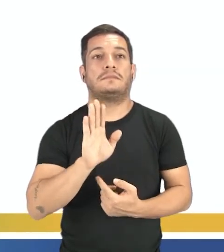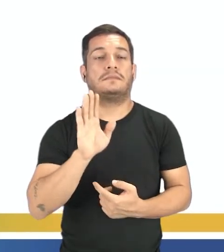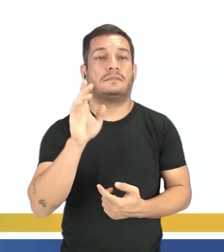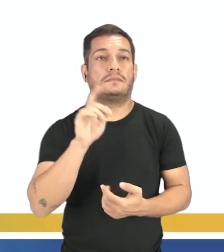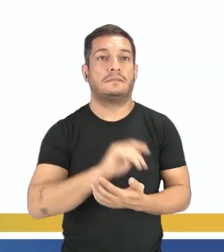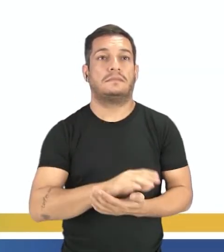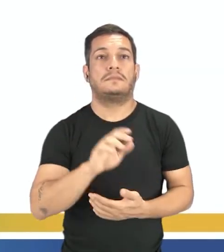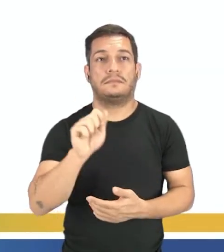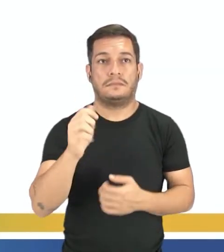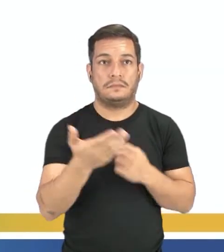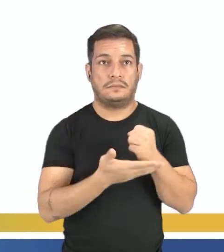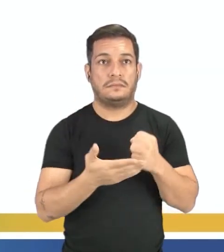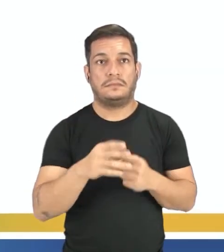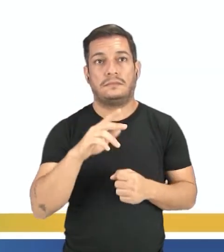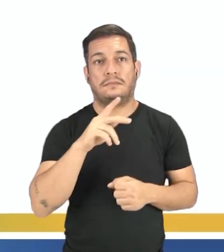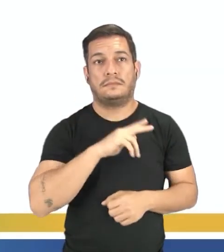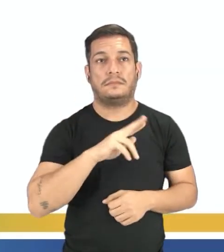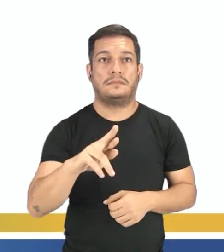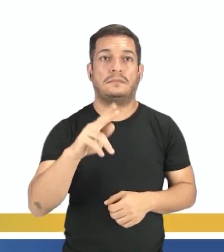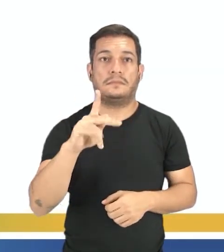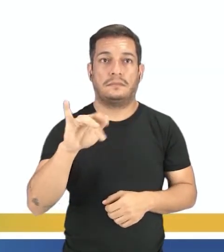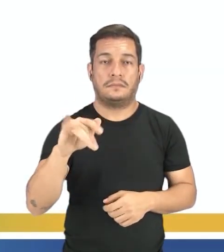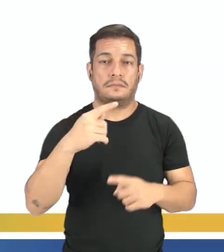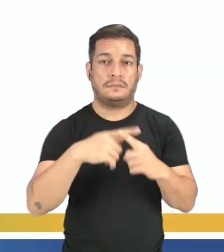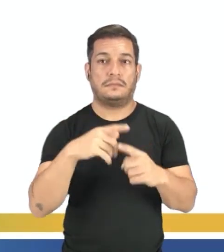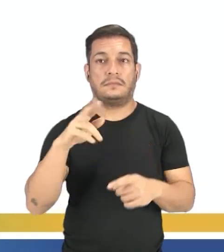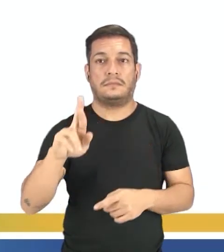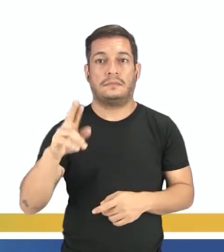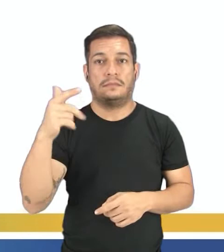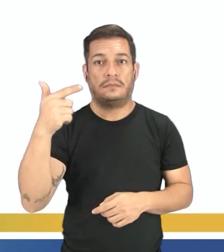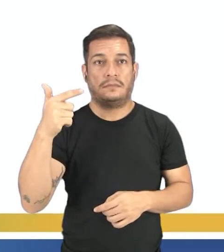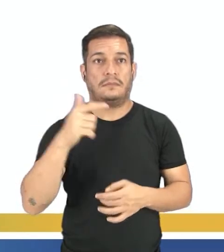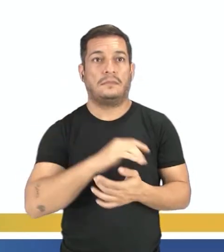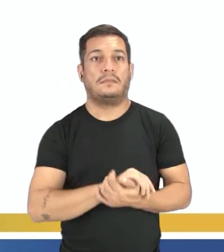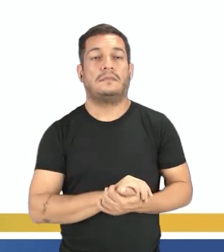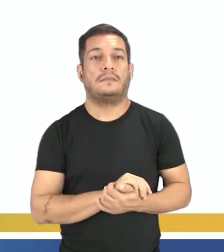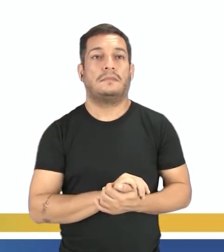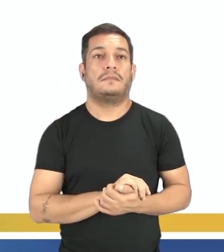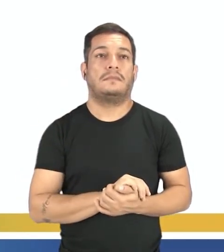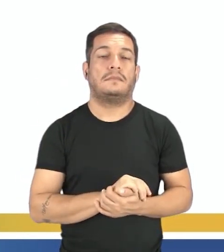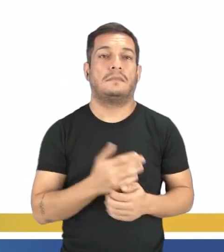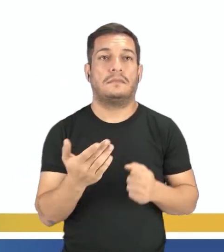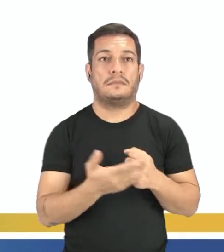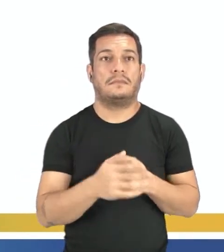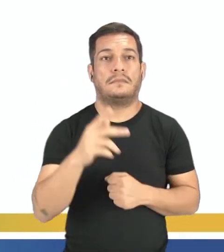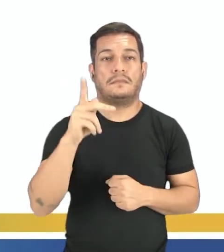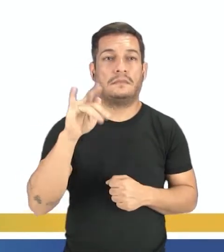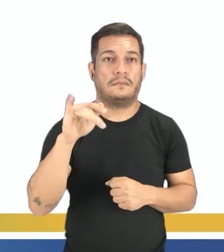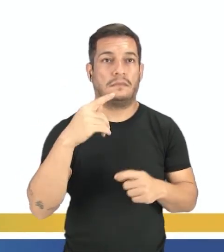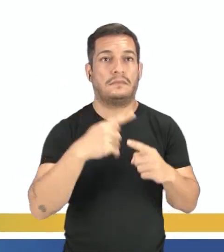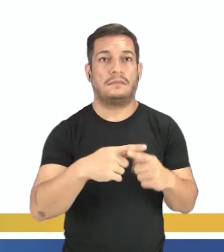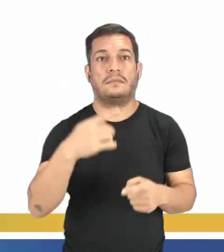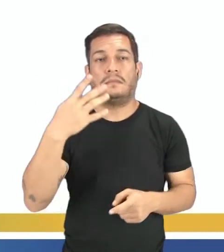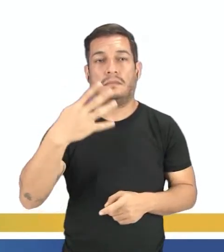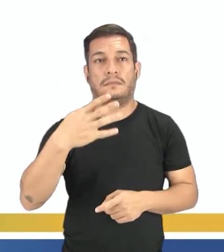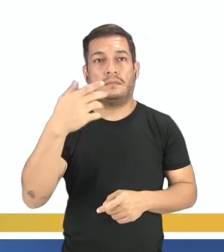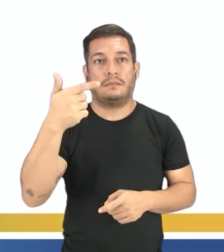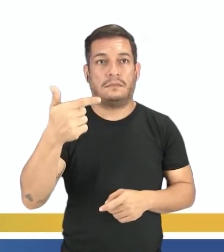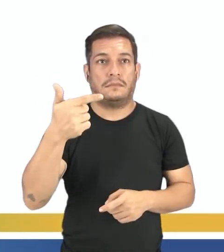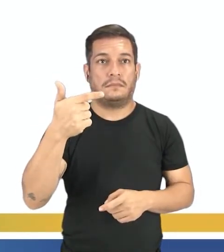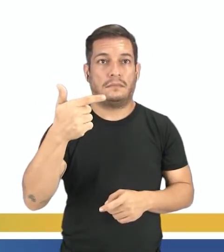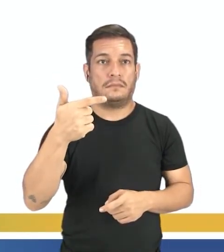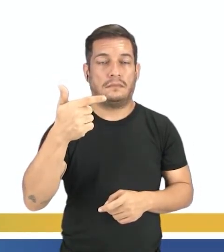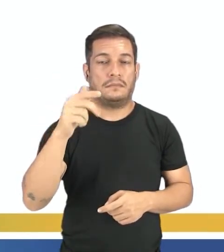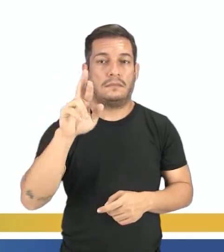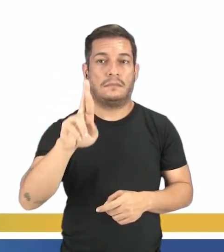estudo, a área da base, que representa π vezes r ao quadrado. A área da base é igual a quem? Π vezes. Quem